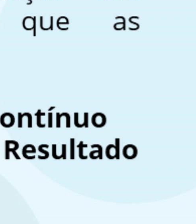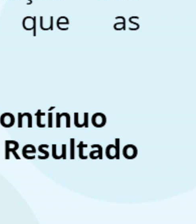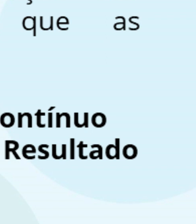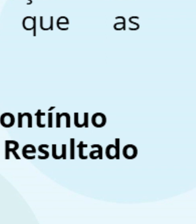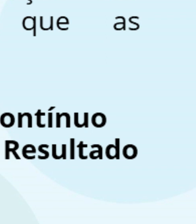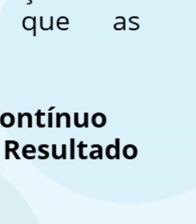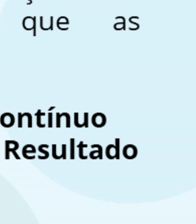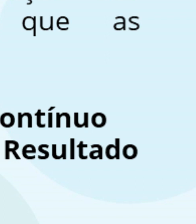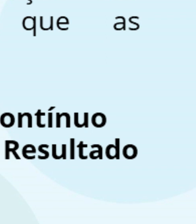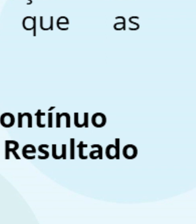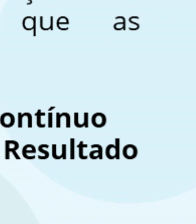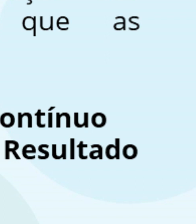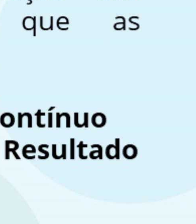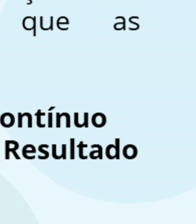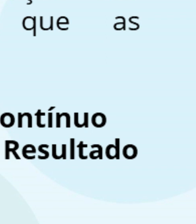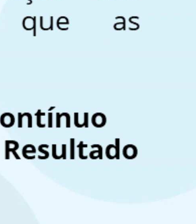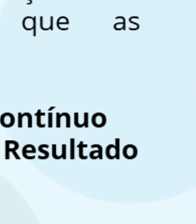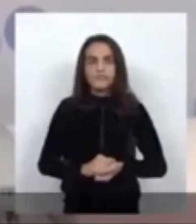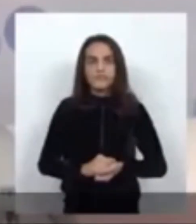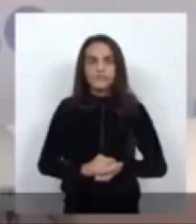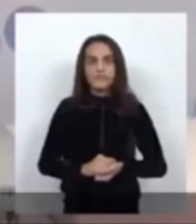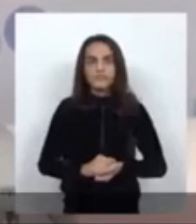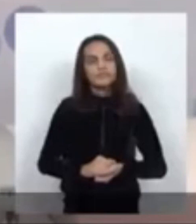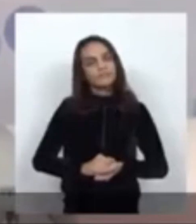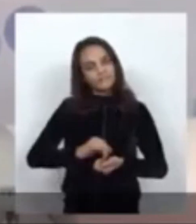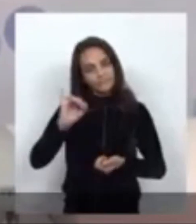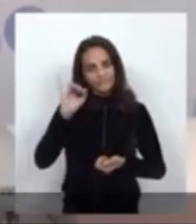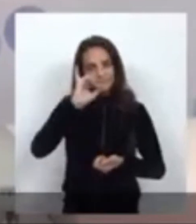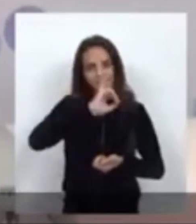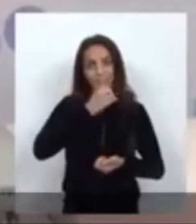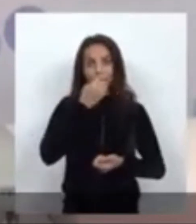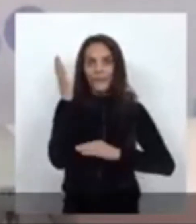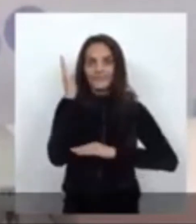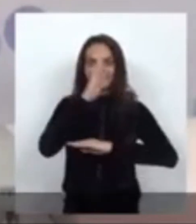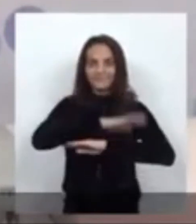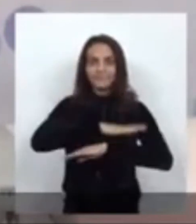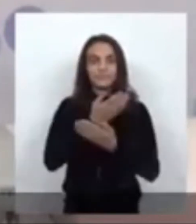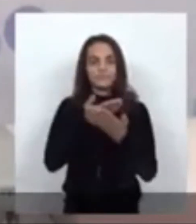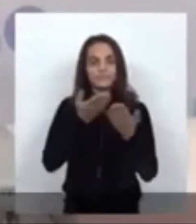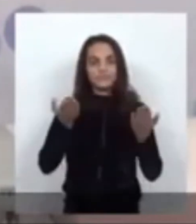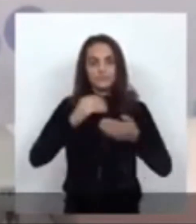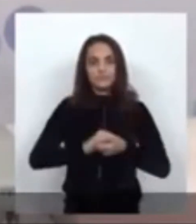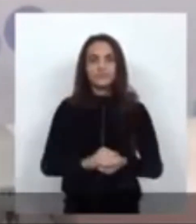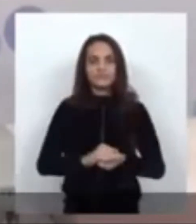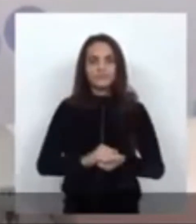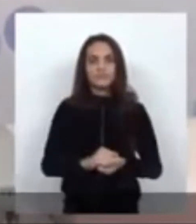avaliação 360 em 2021. Olá, boa tarde a todos. Como já disseram a Elaine e a